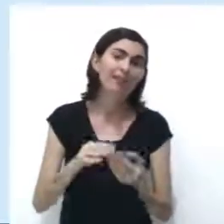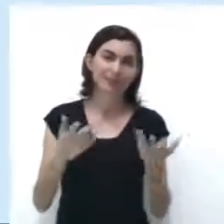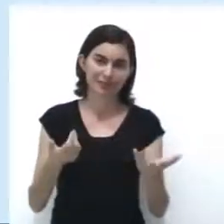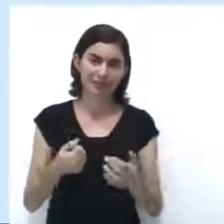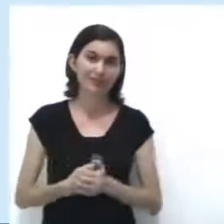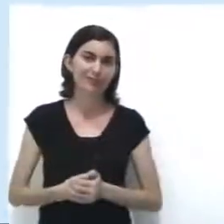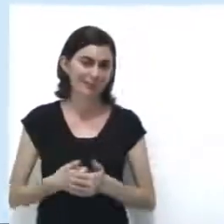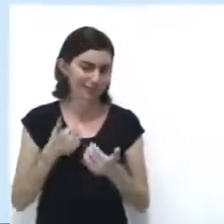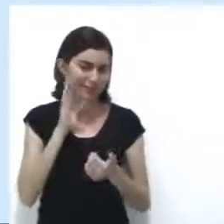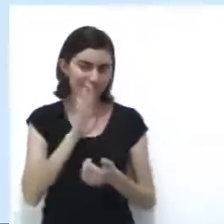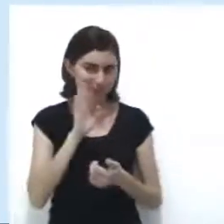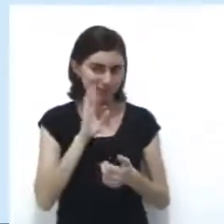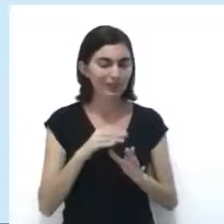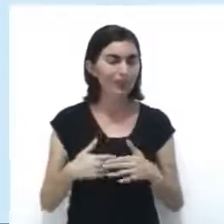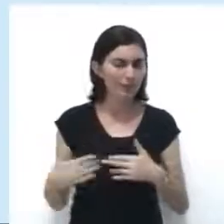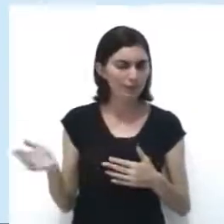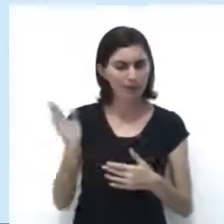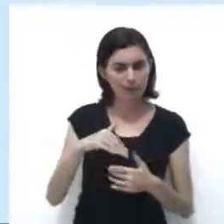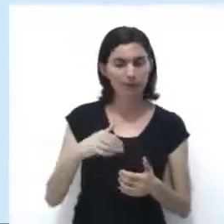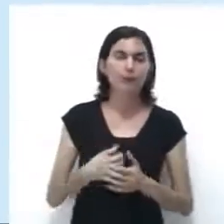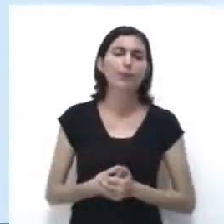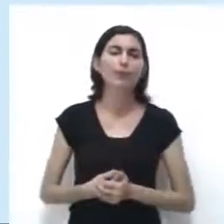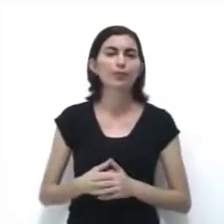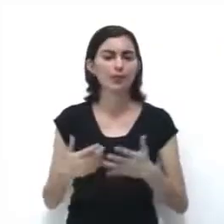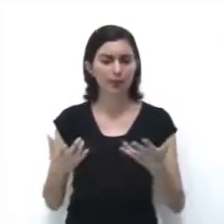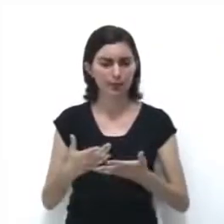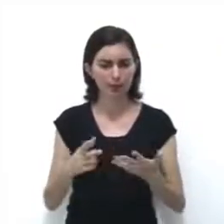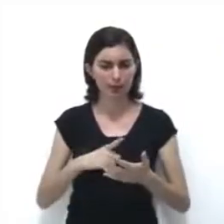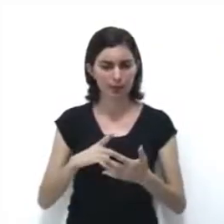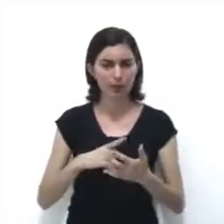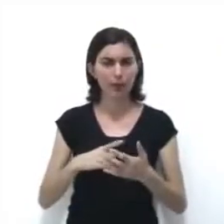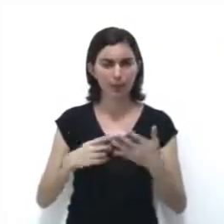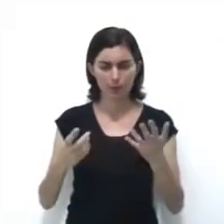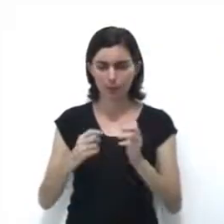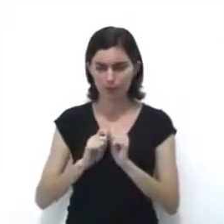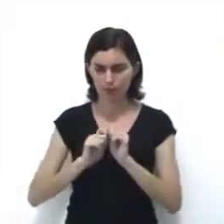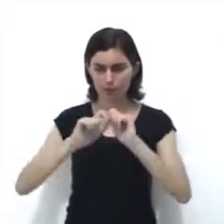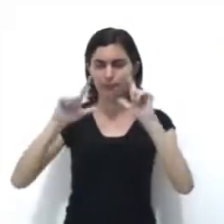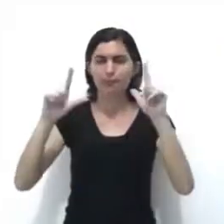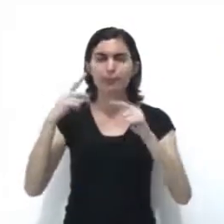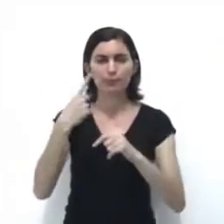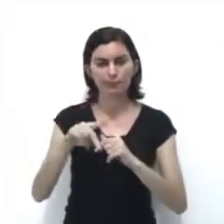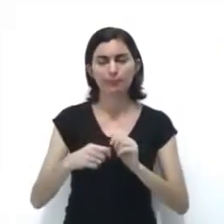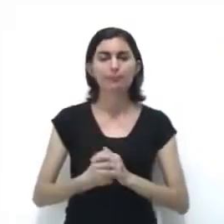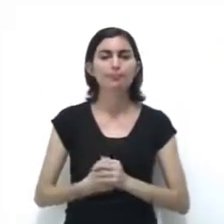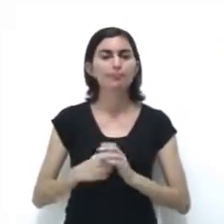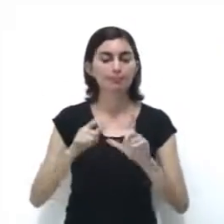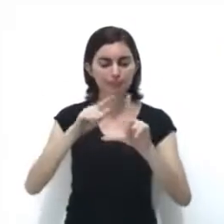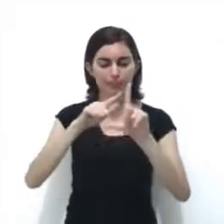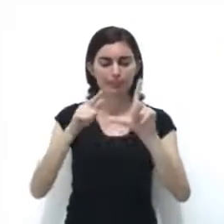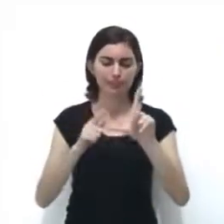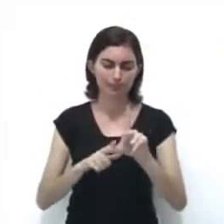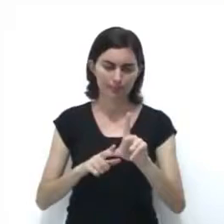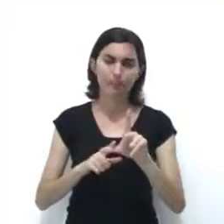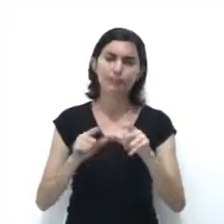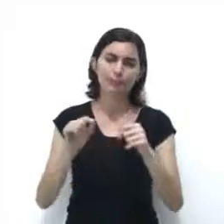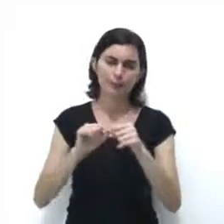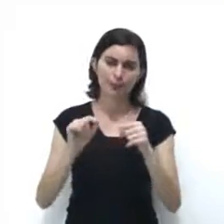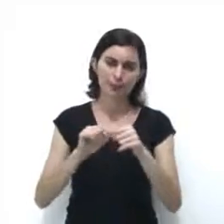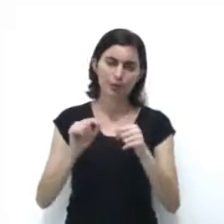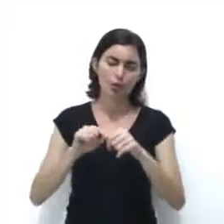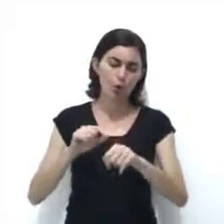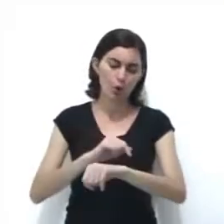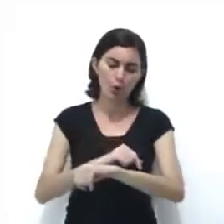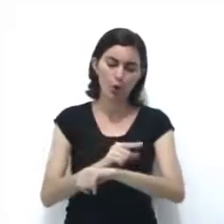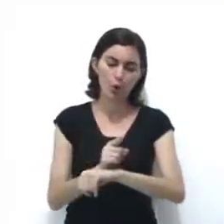aí? Beleza? Legal. Vamos nessa então. Nós temos, conforme aparece aí na sua telinha, o ângulo formado pelo